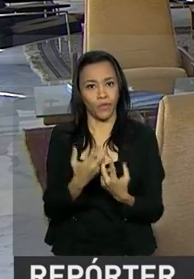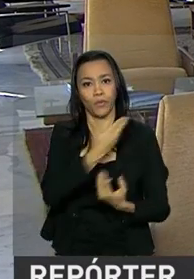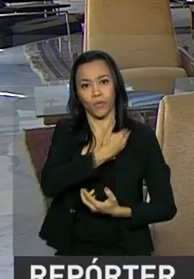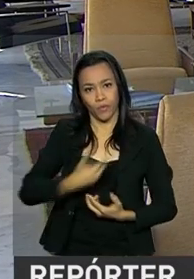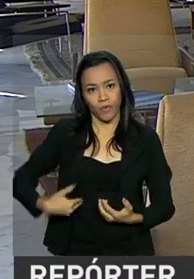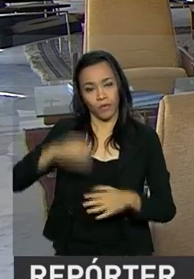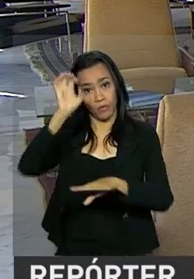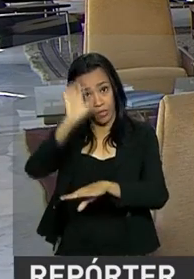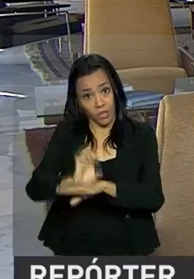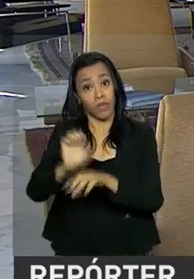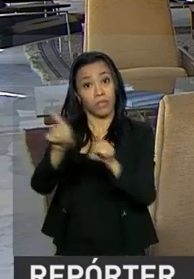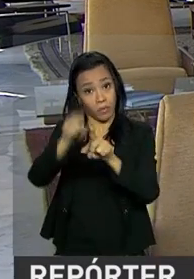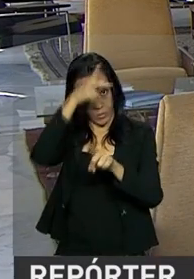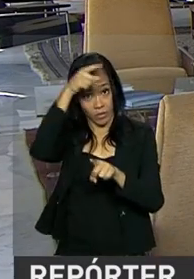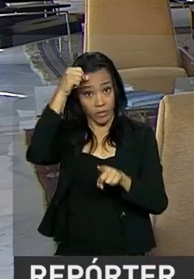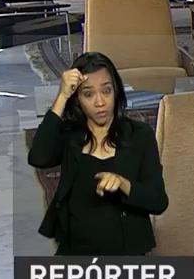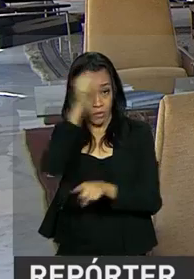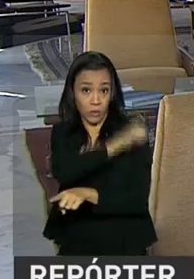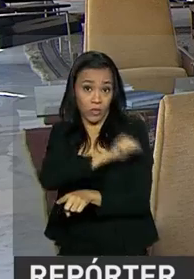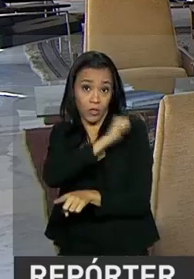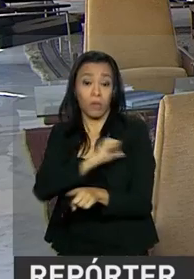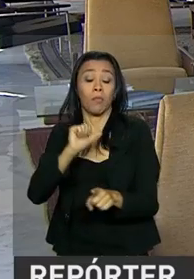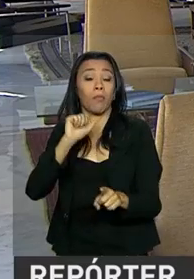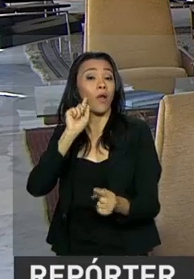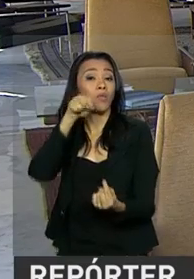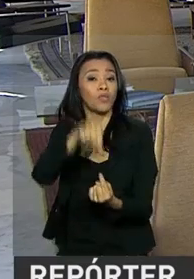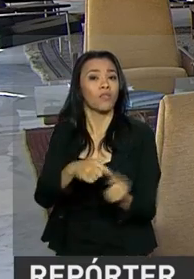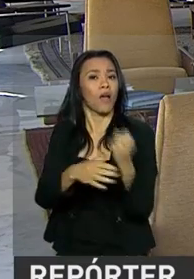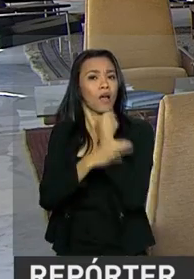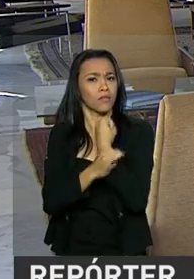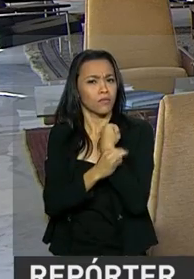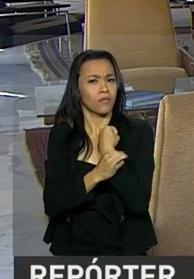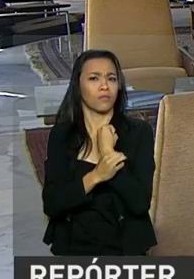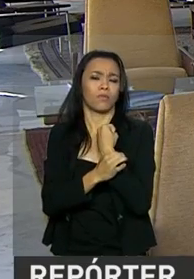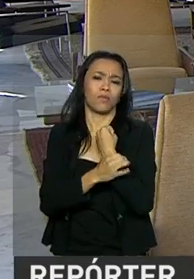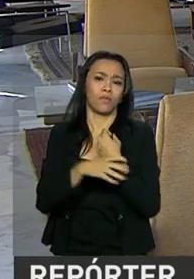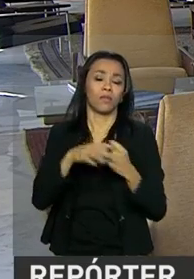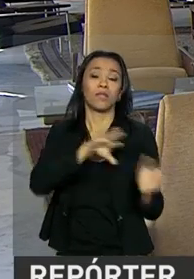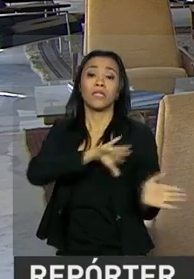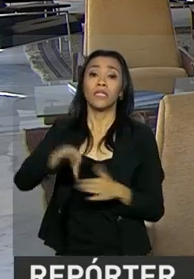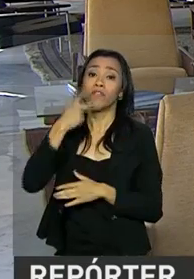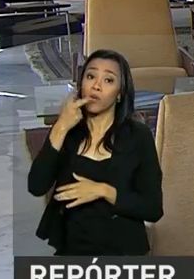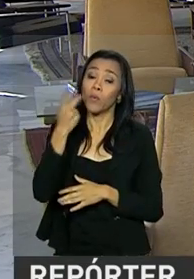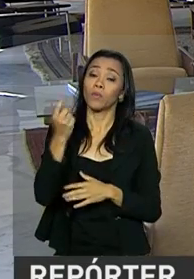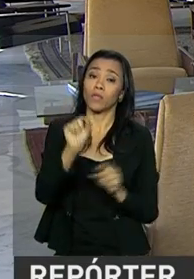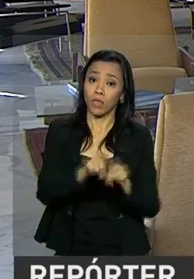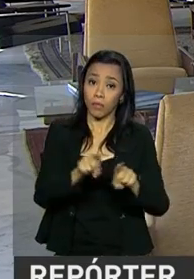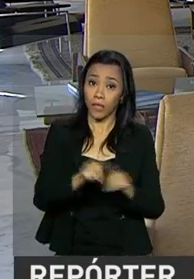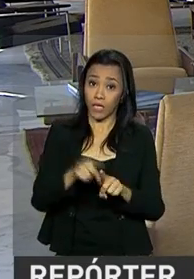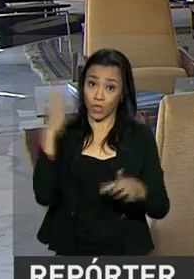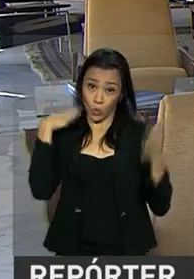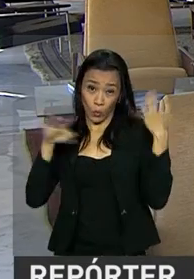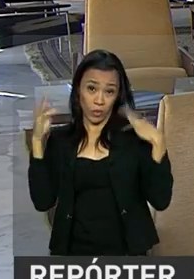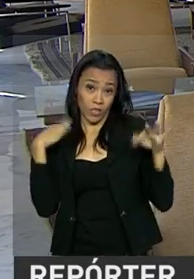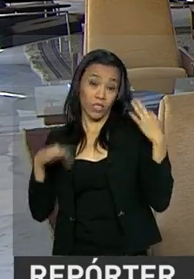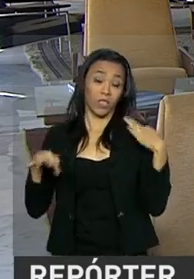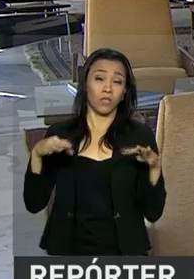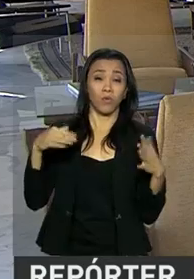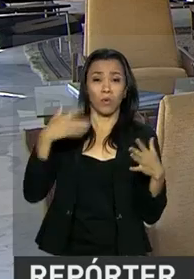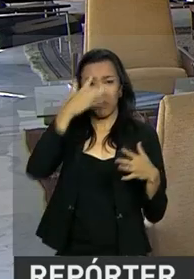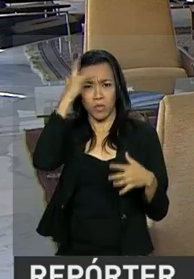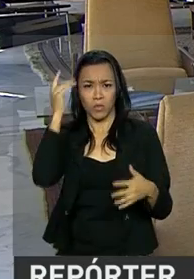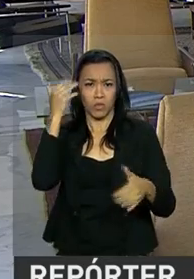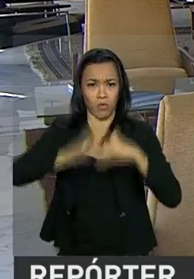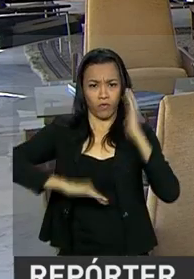municipal para garantir a segurança nos Jogos Olímpicos temer ainda falou que turistas e atletas não precisam se preocupar com o virus